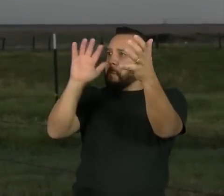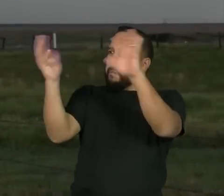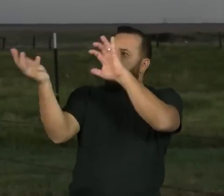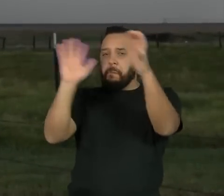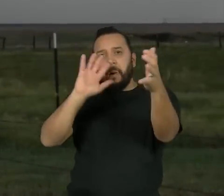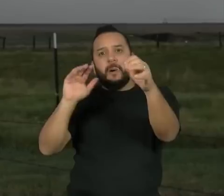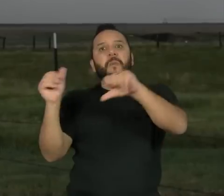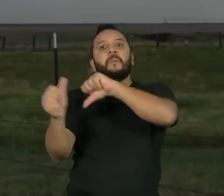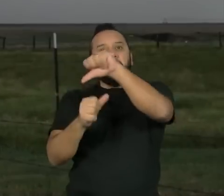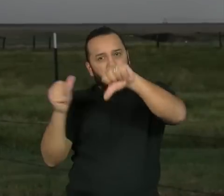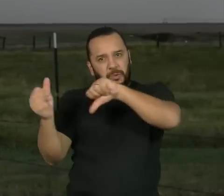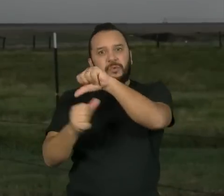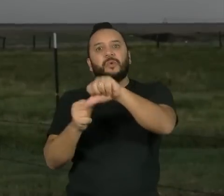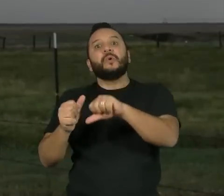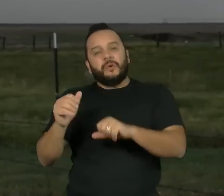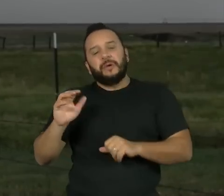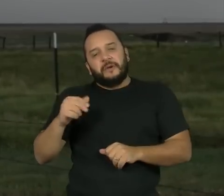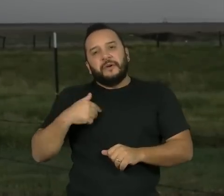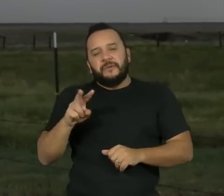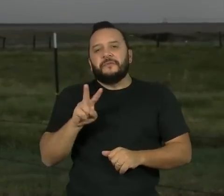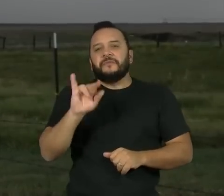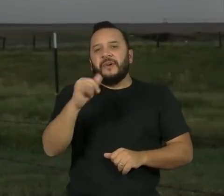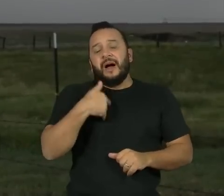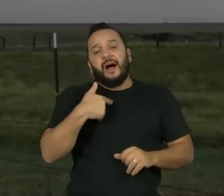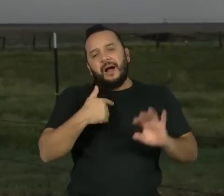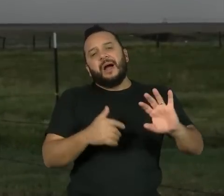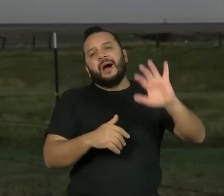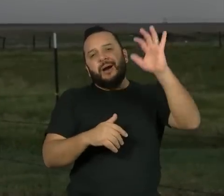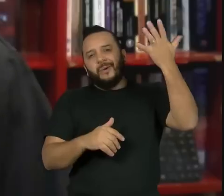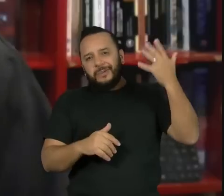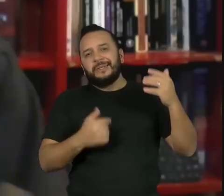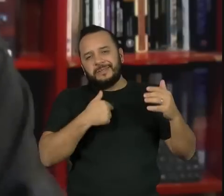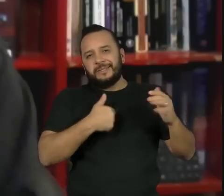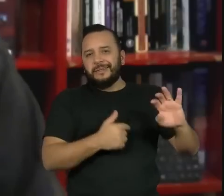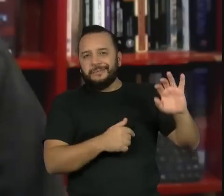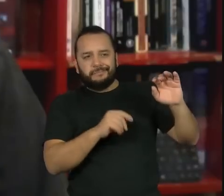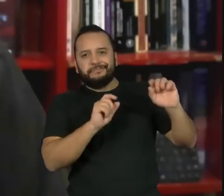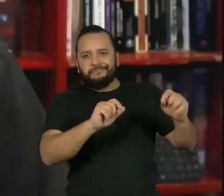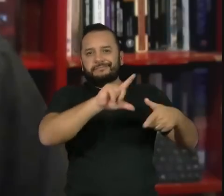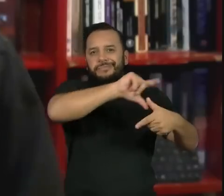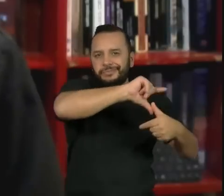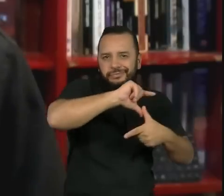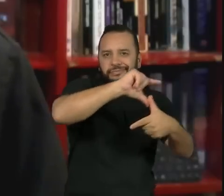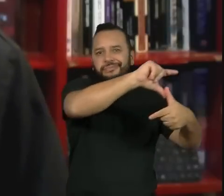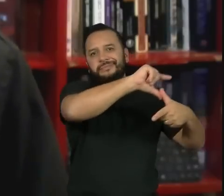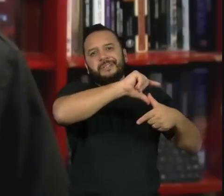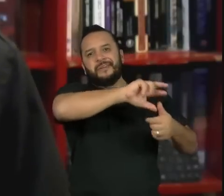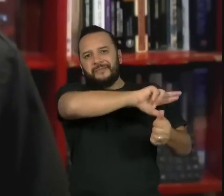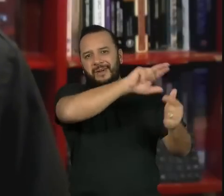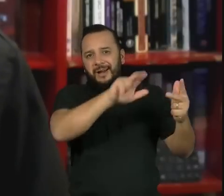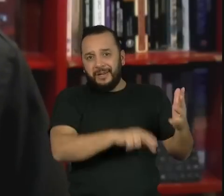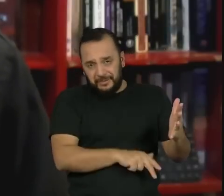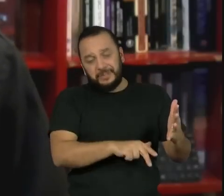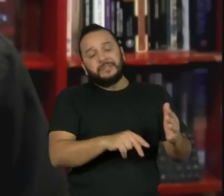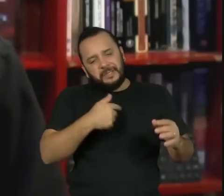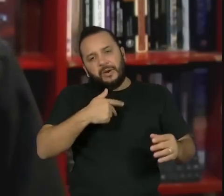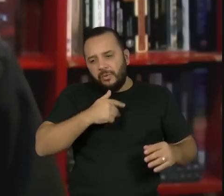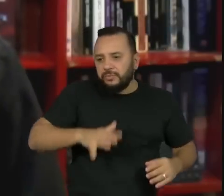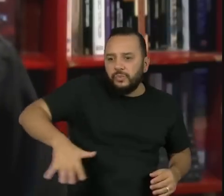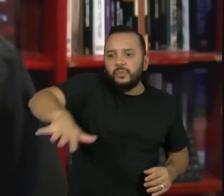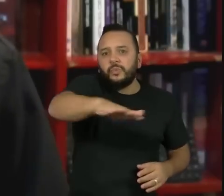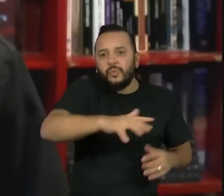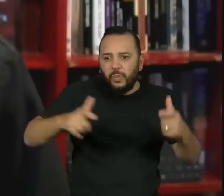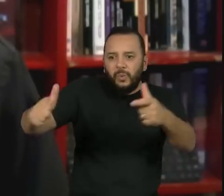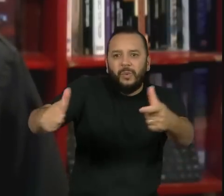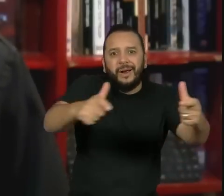os fenômenos meteorológicos e também aumenta a sua frequência. E isso implica, então, também em mudanças ecológicas, mudanças